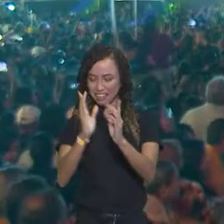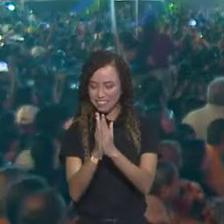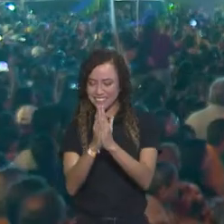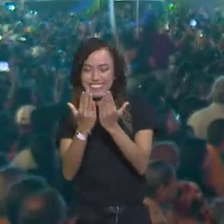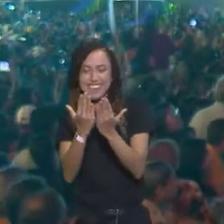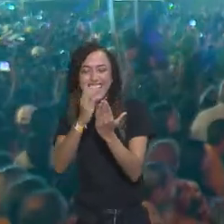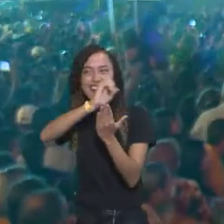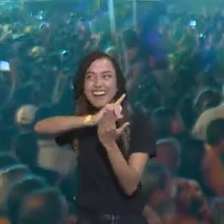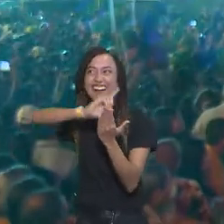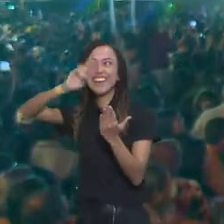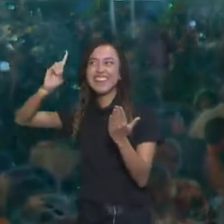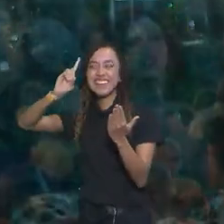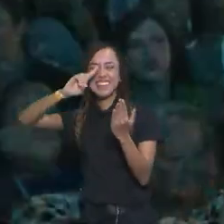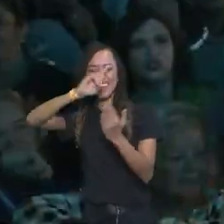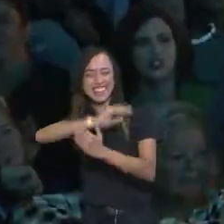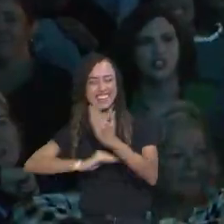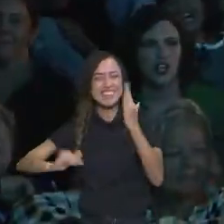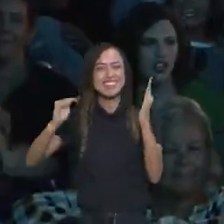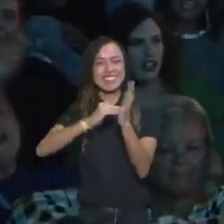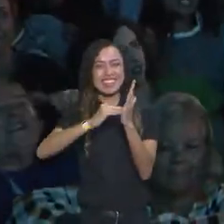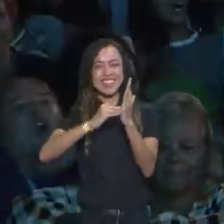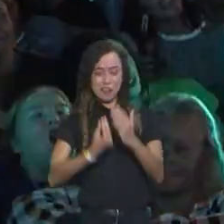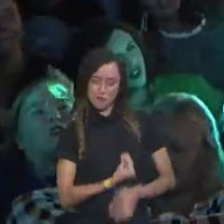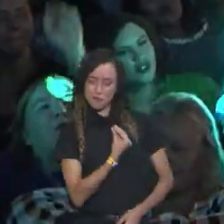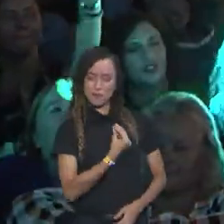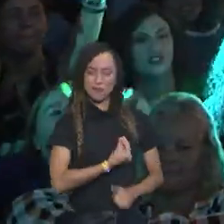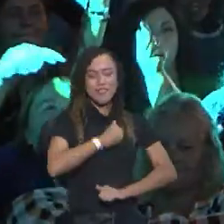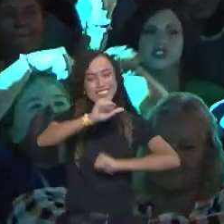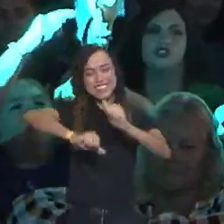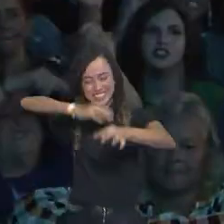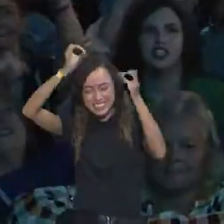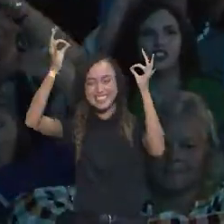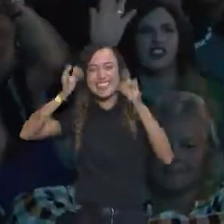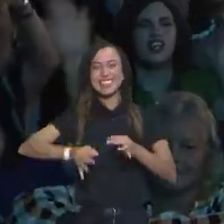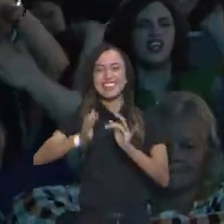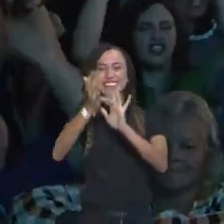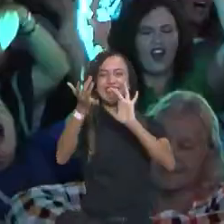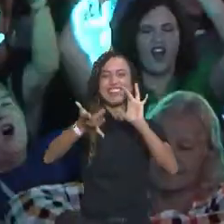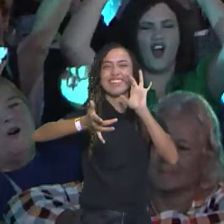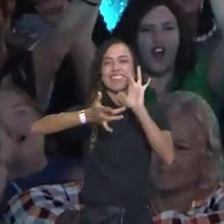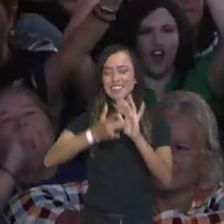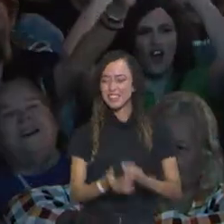a bíblia encontrou tudo que era Jesus